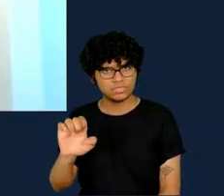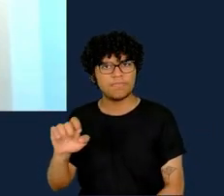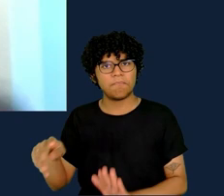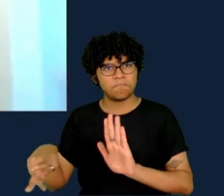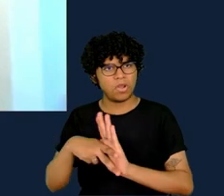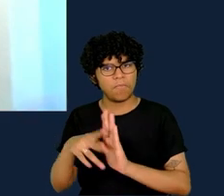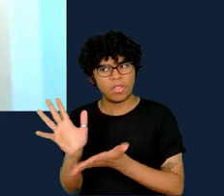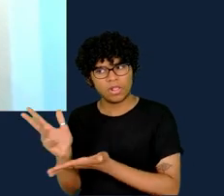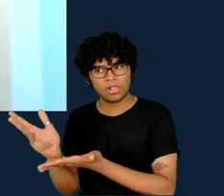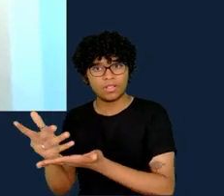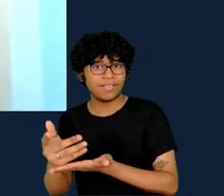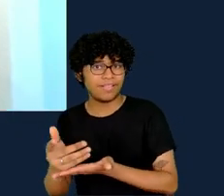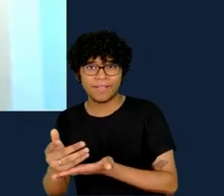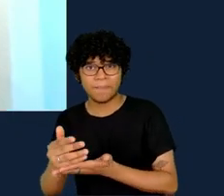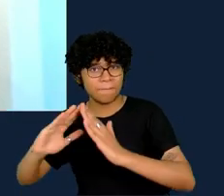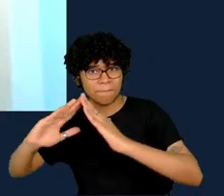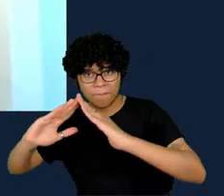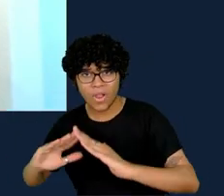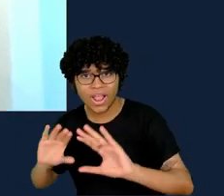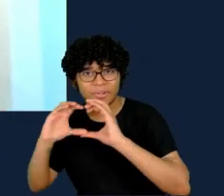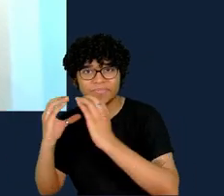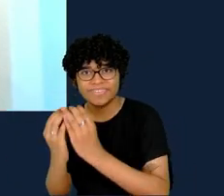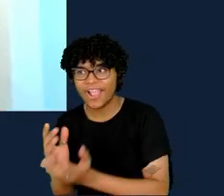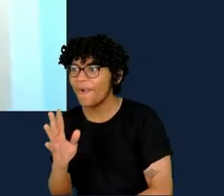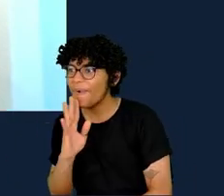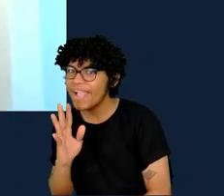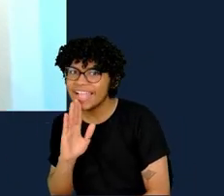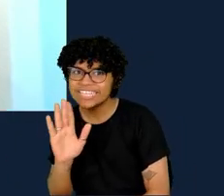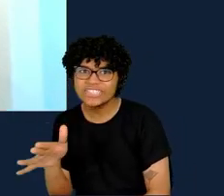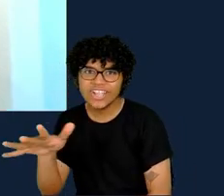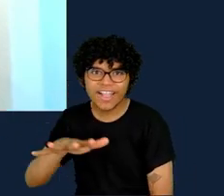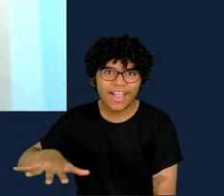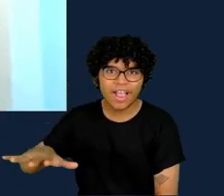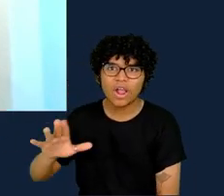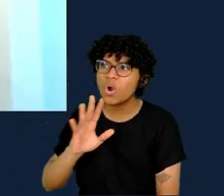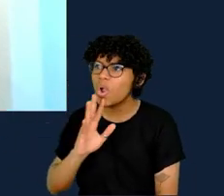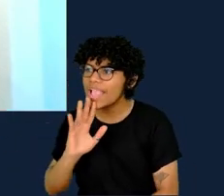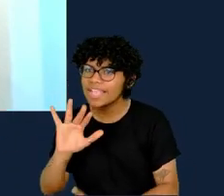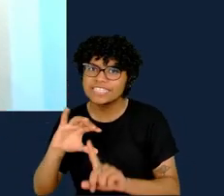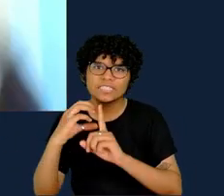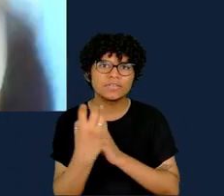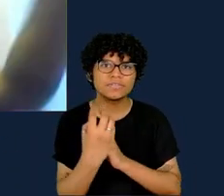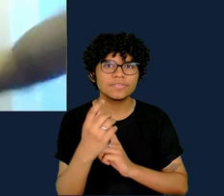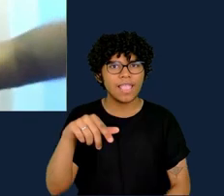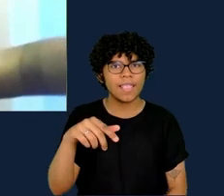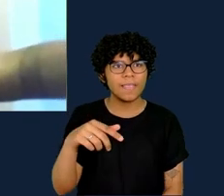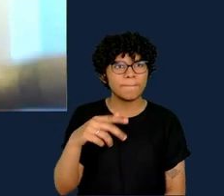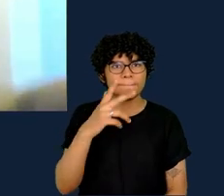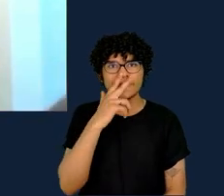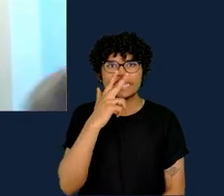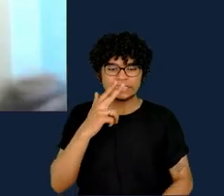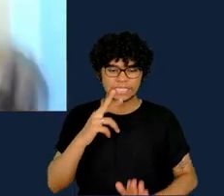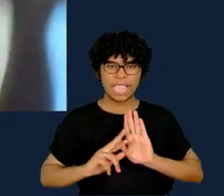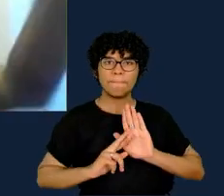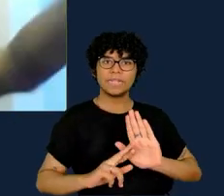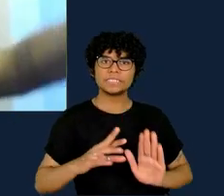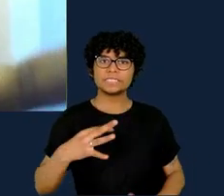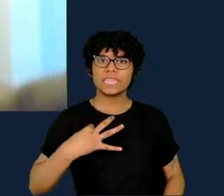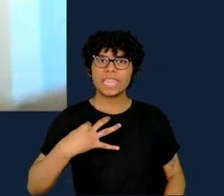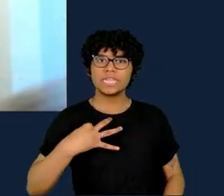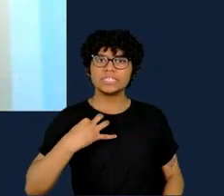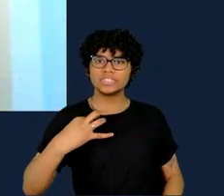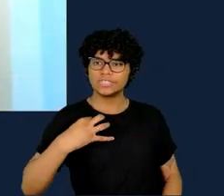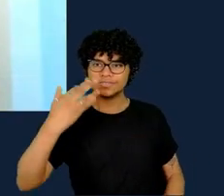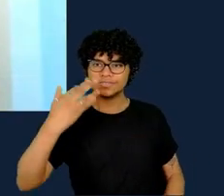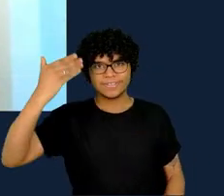gente conhece a região, a gente conhece as comunidades, então a gente se torna porta-voz no mundo indígena, nessas coletas